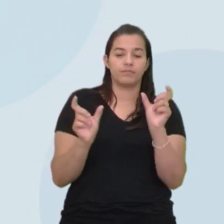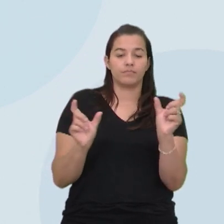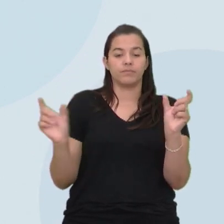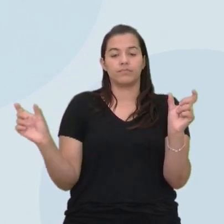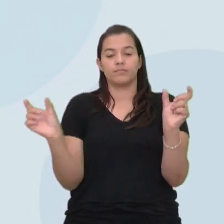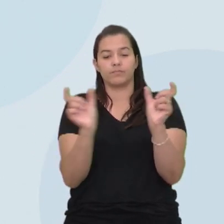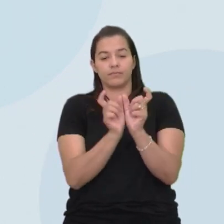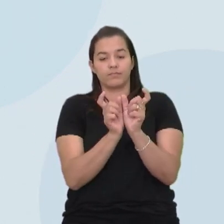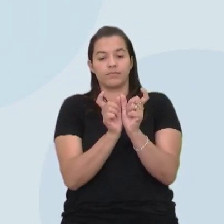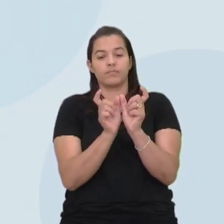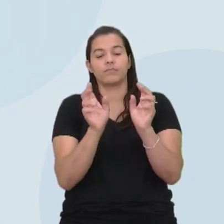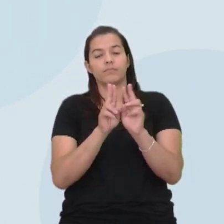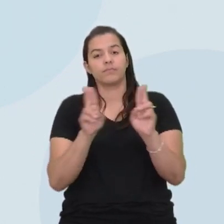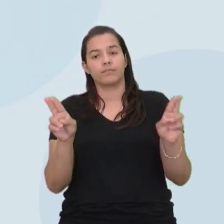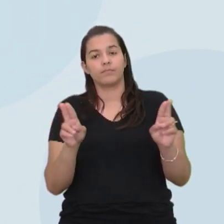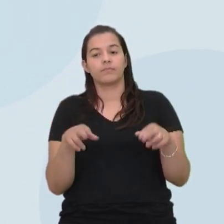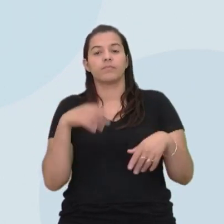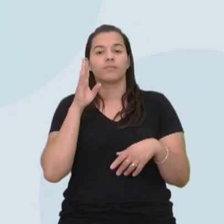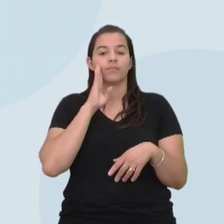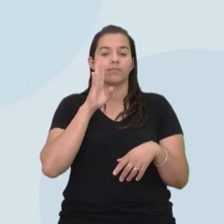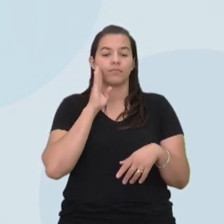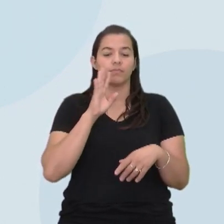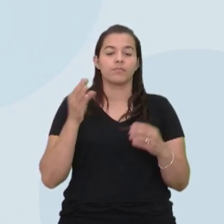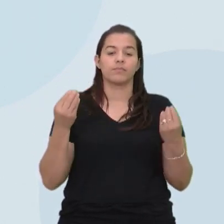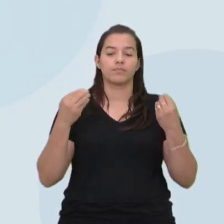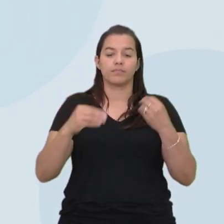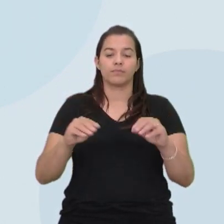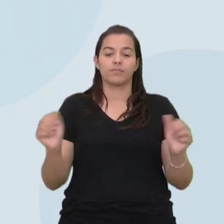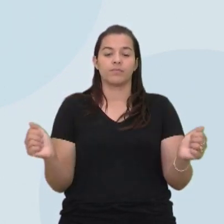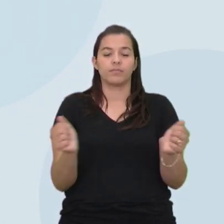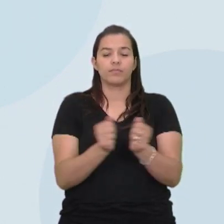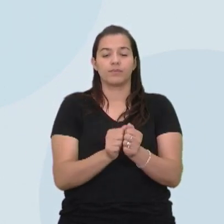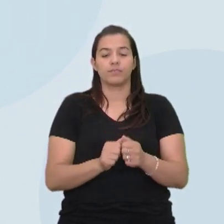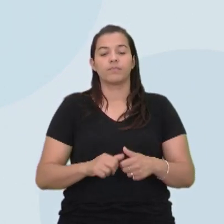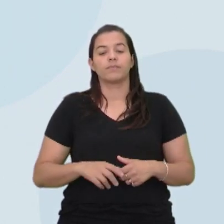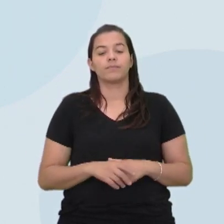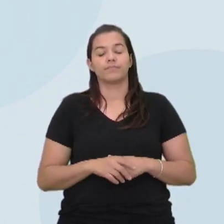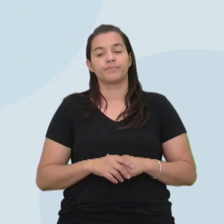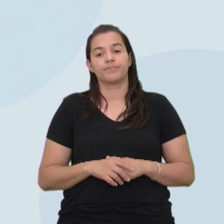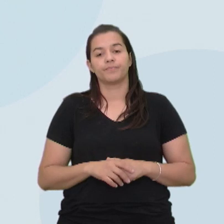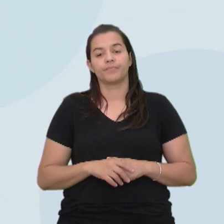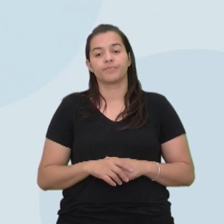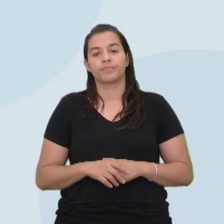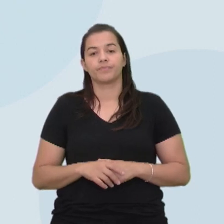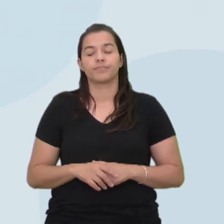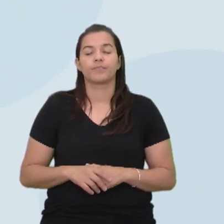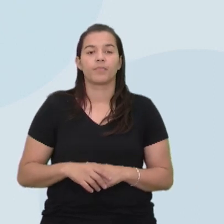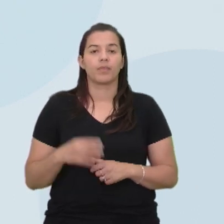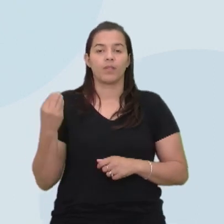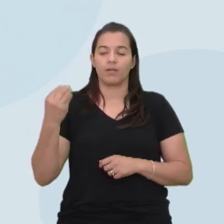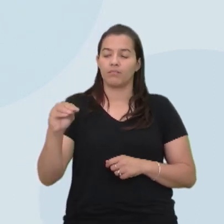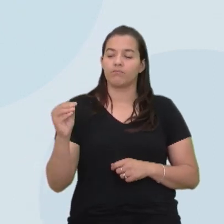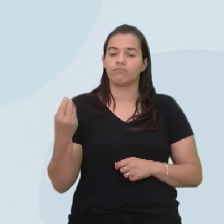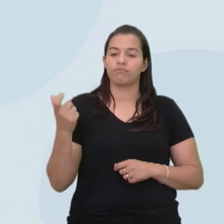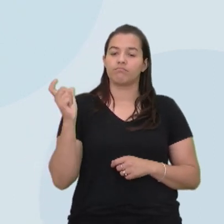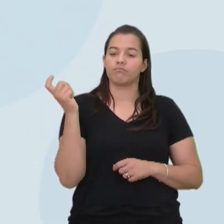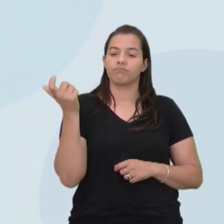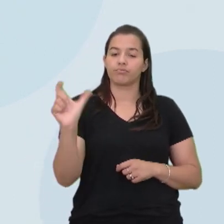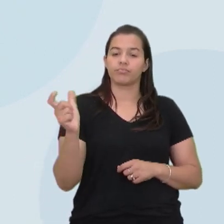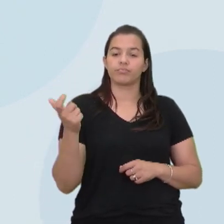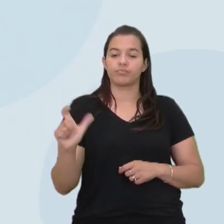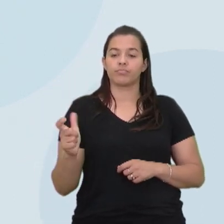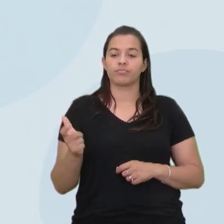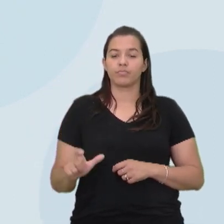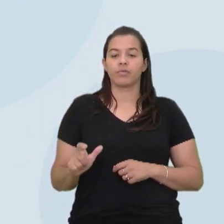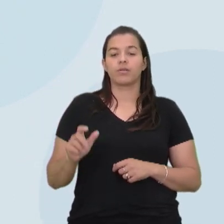pessoa com a frase, que nome legal. Você usa esse junte. Você põe uma palavra aqui e outra palavra aqui, tá bom? Letra, você pode perguntar qual é